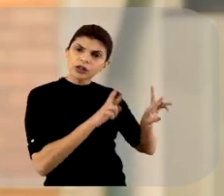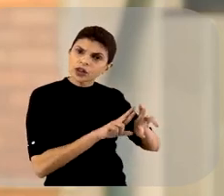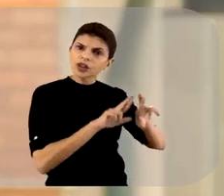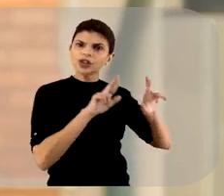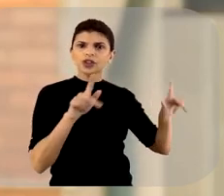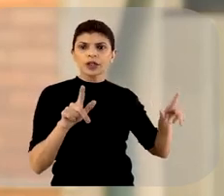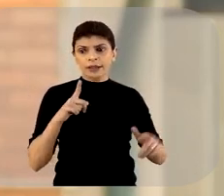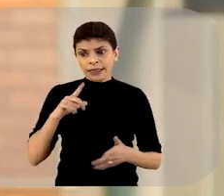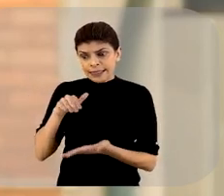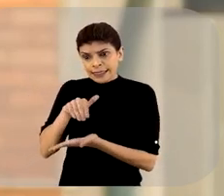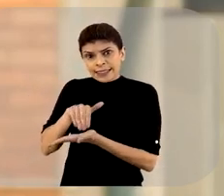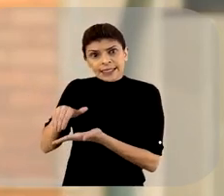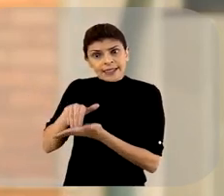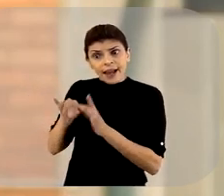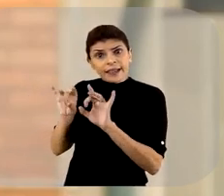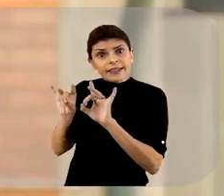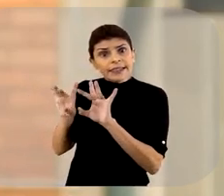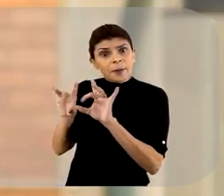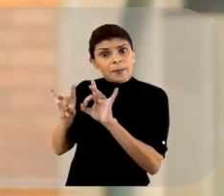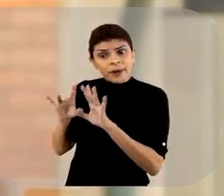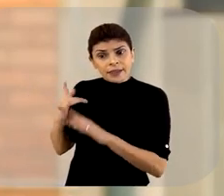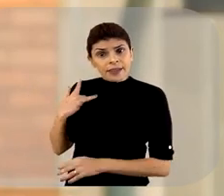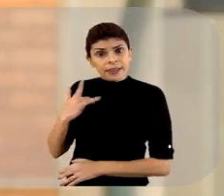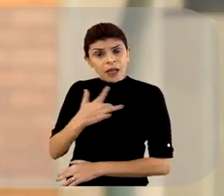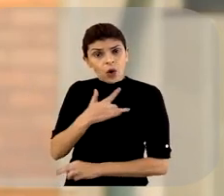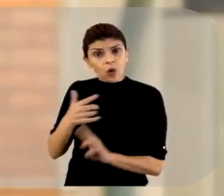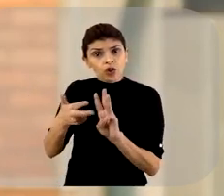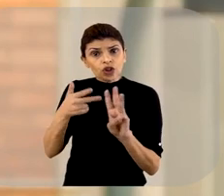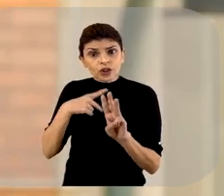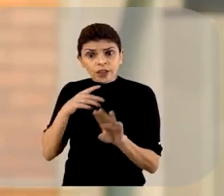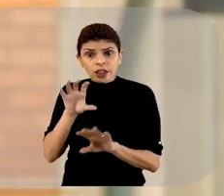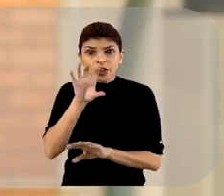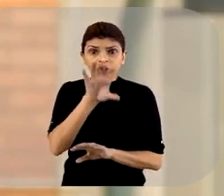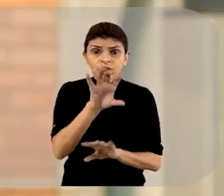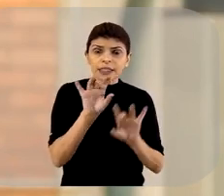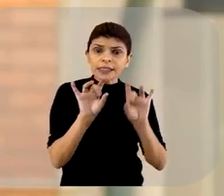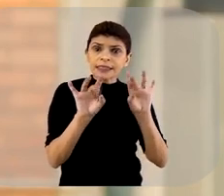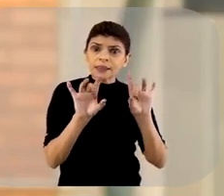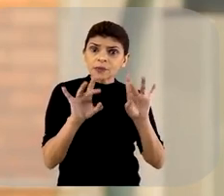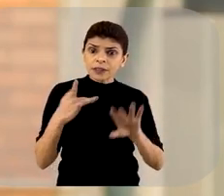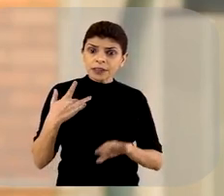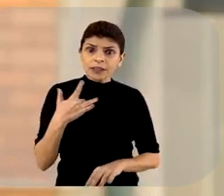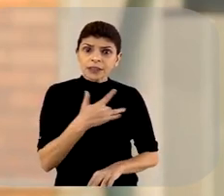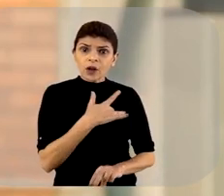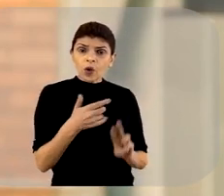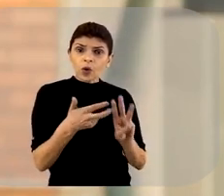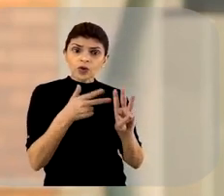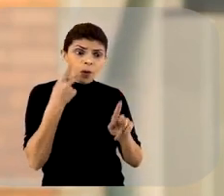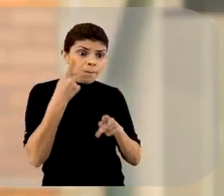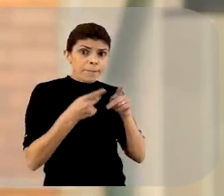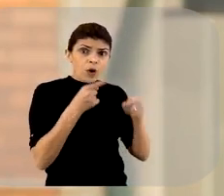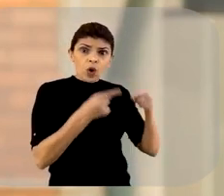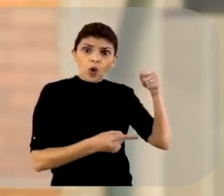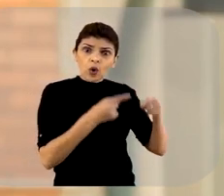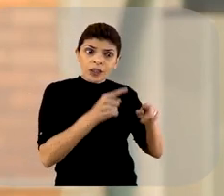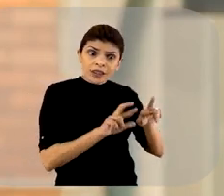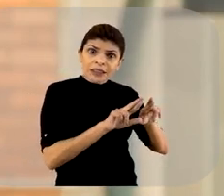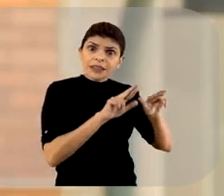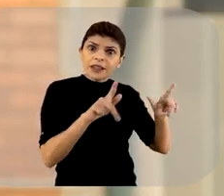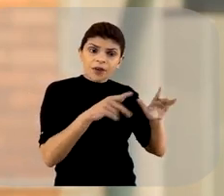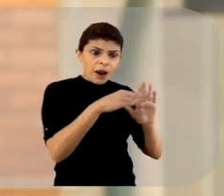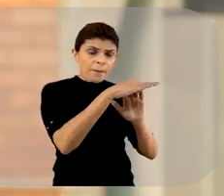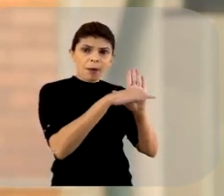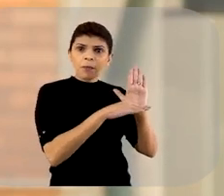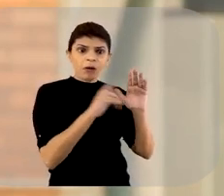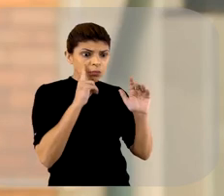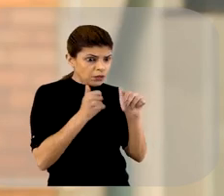tem uma secretaria que é especial de saúde indígena, você tem um distrito sanitário que é especial de saúde indígena, tem uma política que diz que tem que ser diferenciado, quer dizer, nós